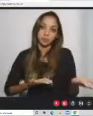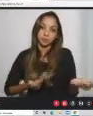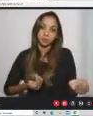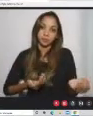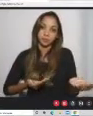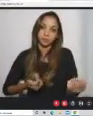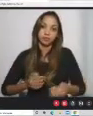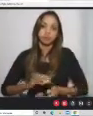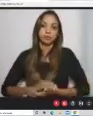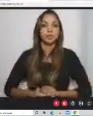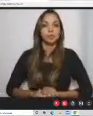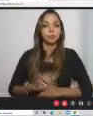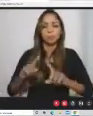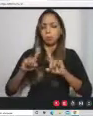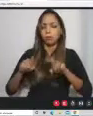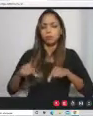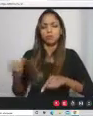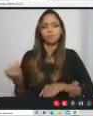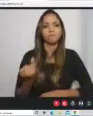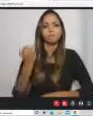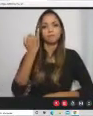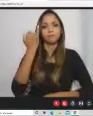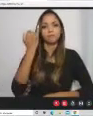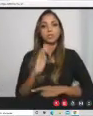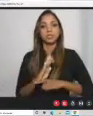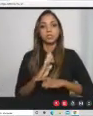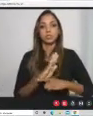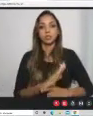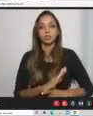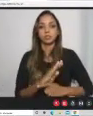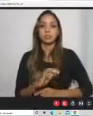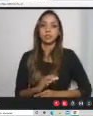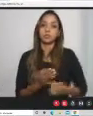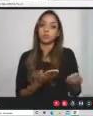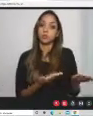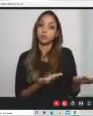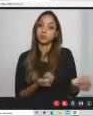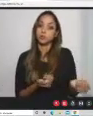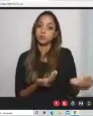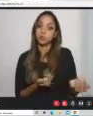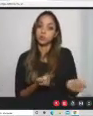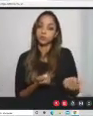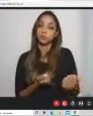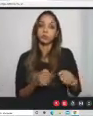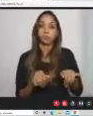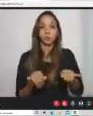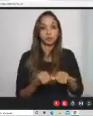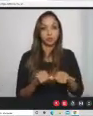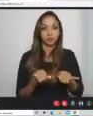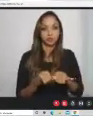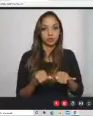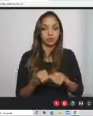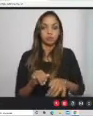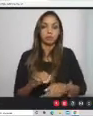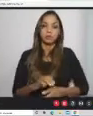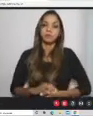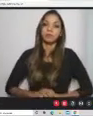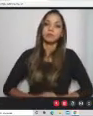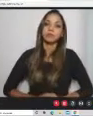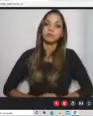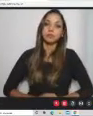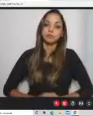importante projeto para que vai ajudar aos nossos jovens na cidade de Parnamirim. Segundo a Organização